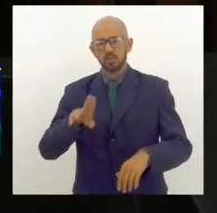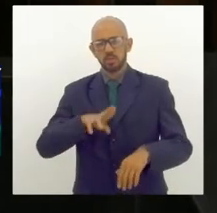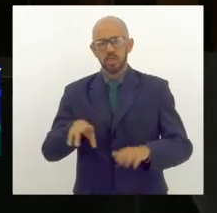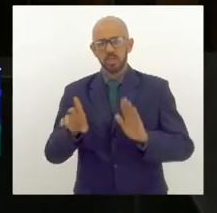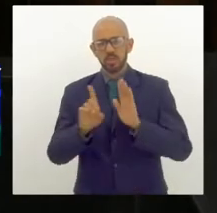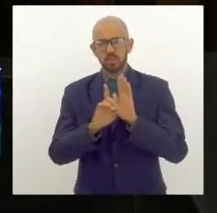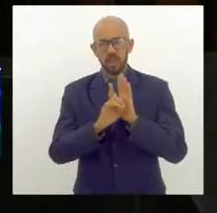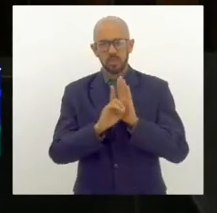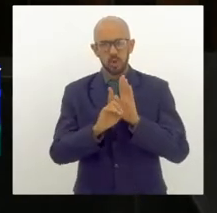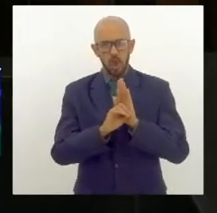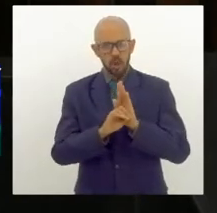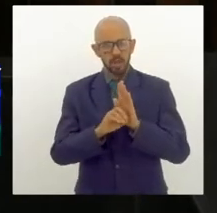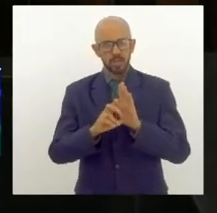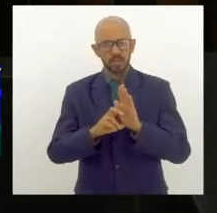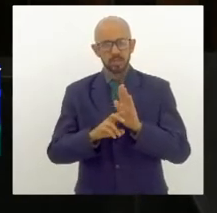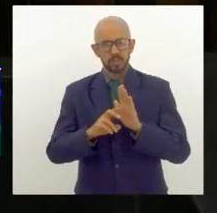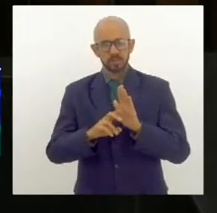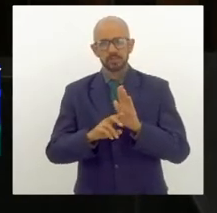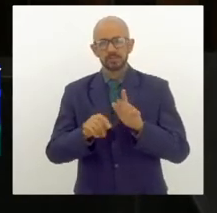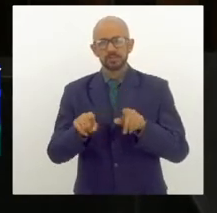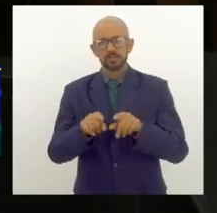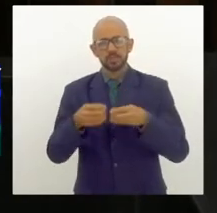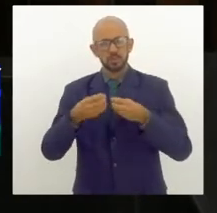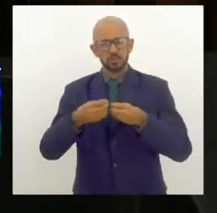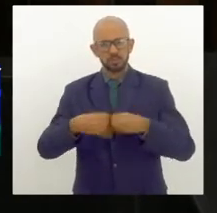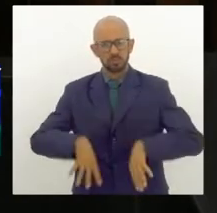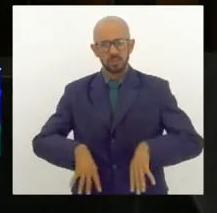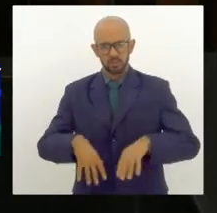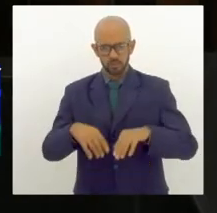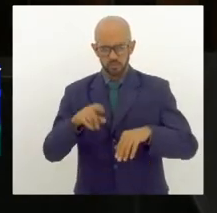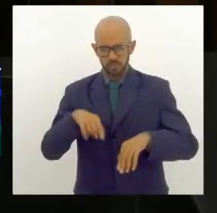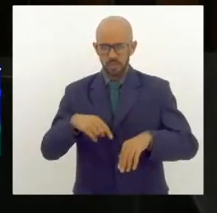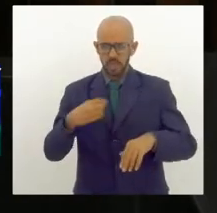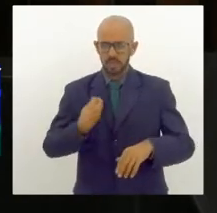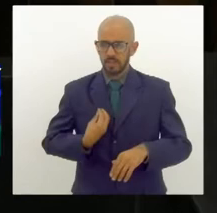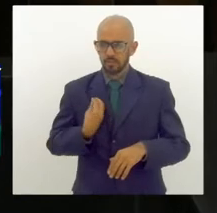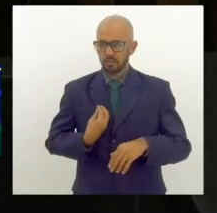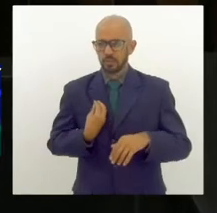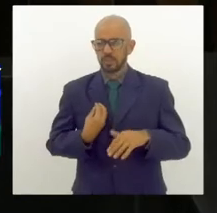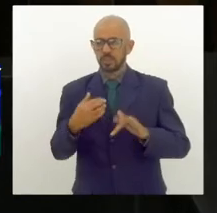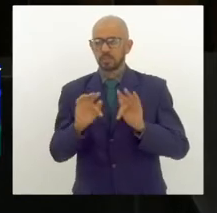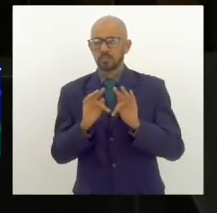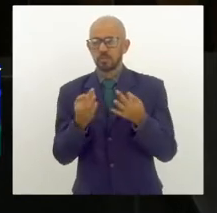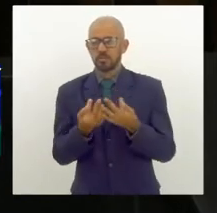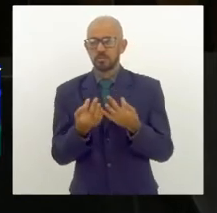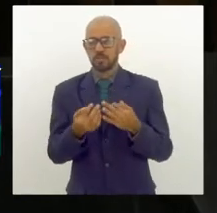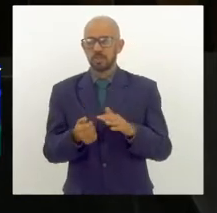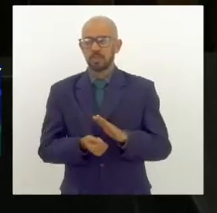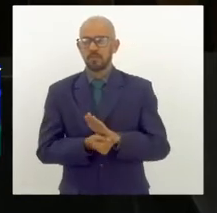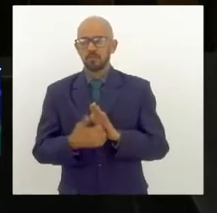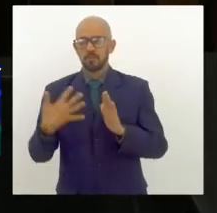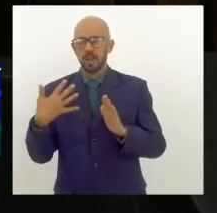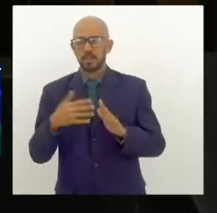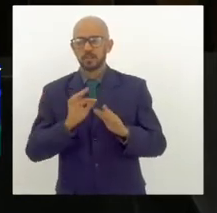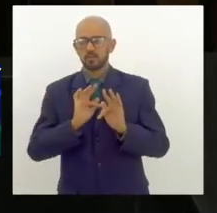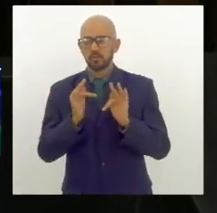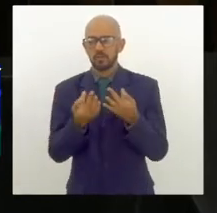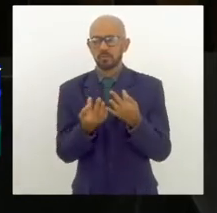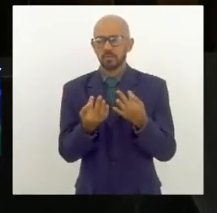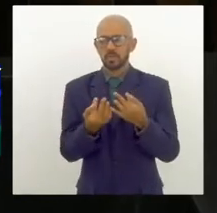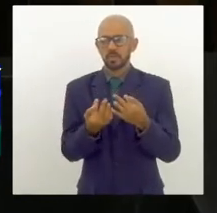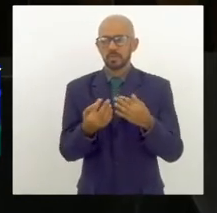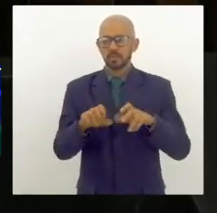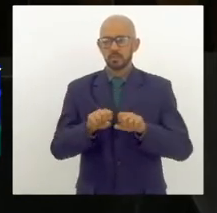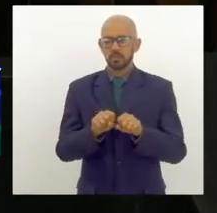adicção, do desastre que é a droga na vida de uma família. Milhares de famílias são dizimadas por conta do